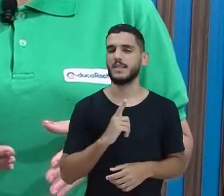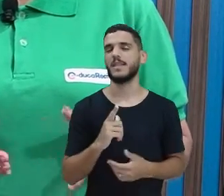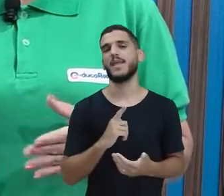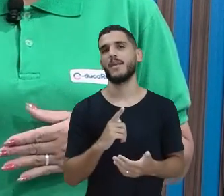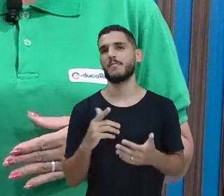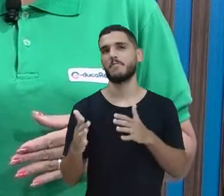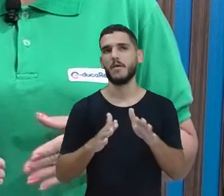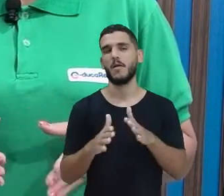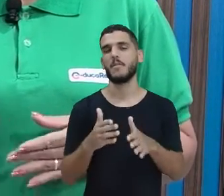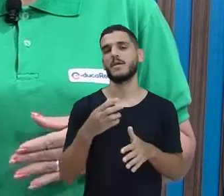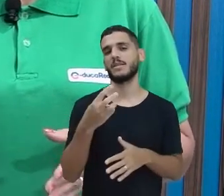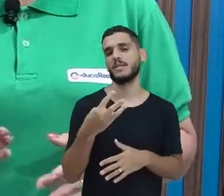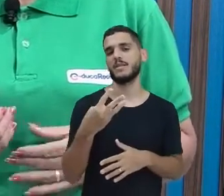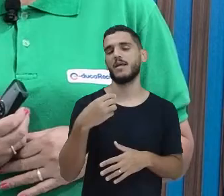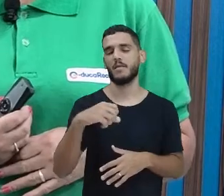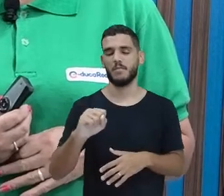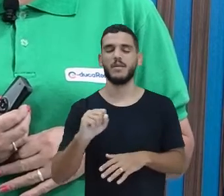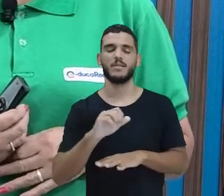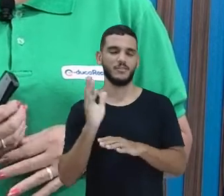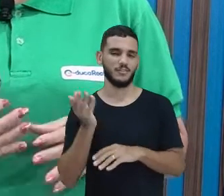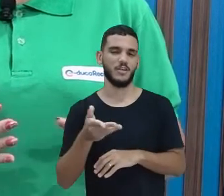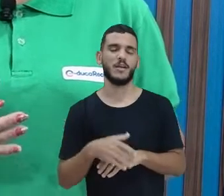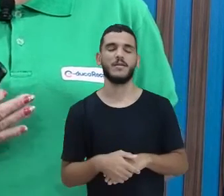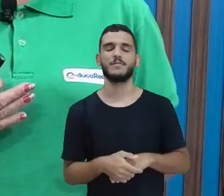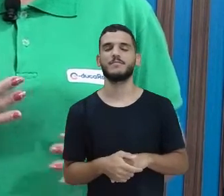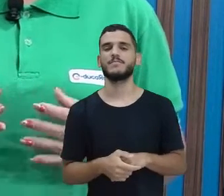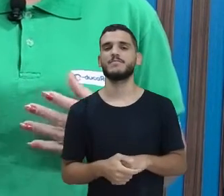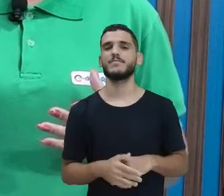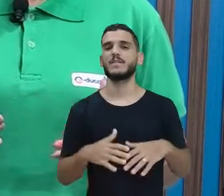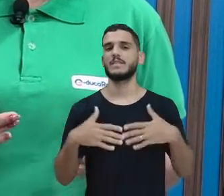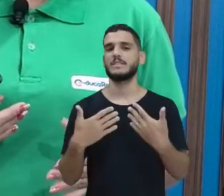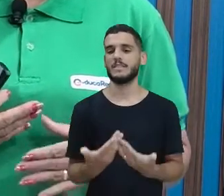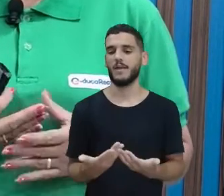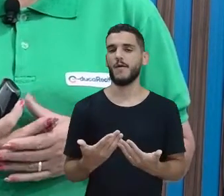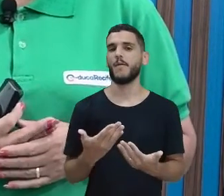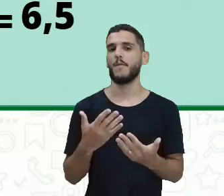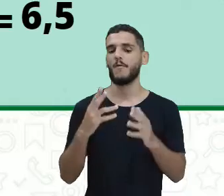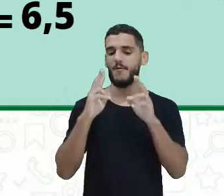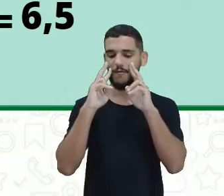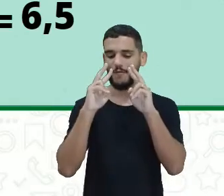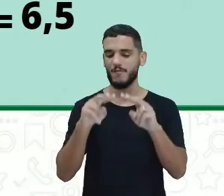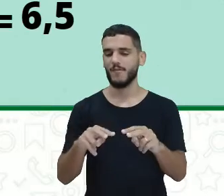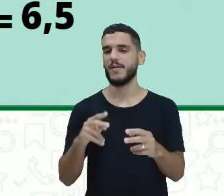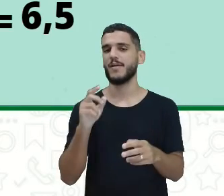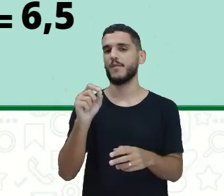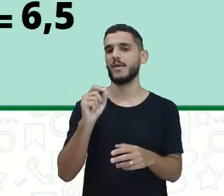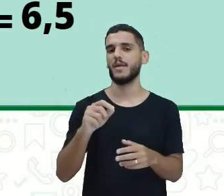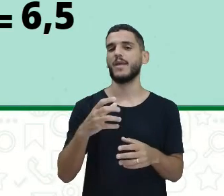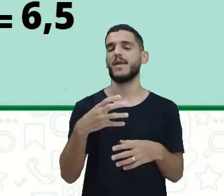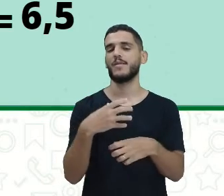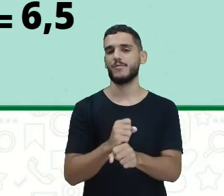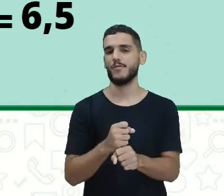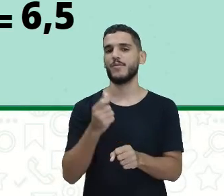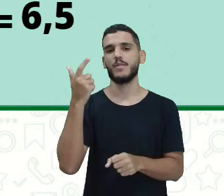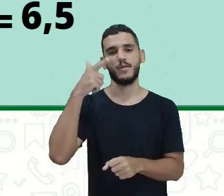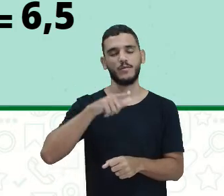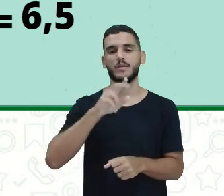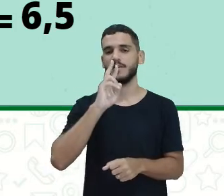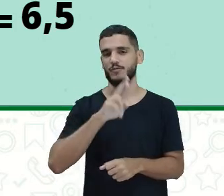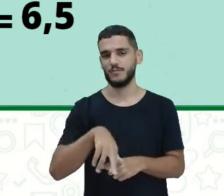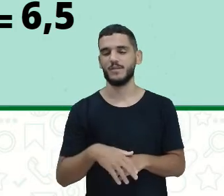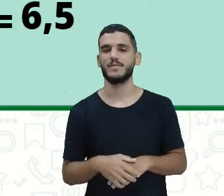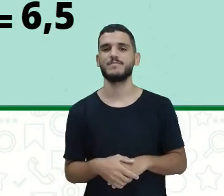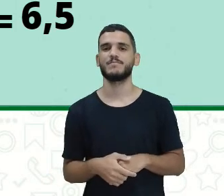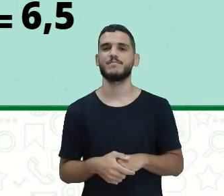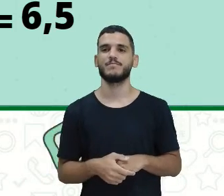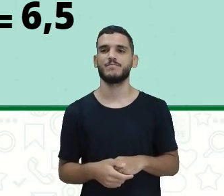bimestres, né? O terceiro bimestre já está caminhando, então já vê qual é a nota que ele já tem, e aí você já consegue fazer, tá